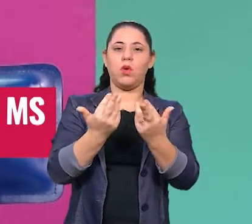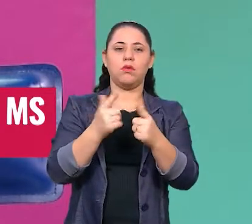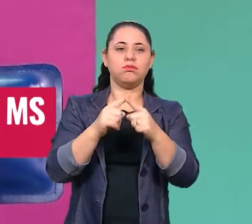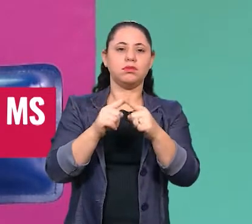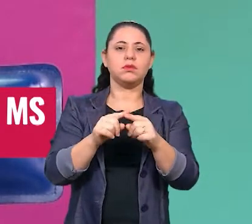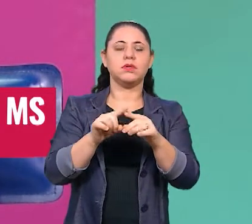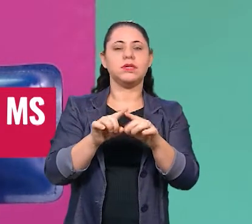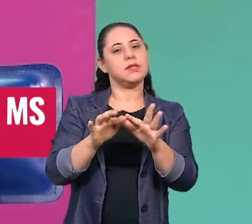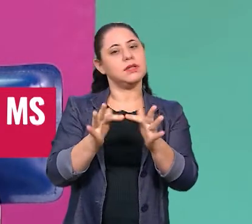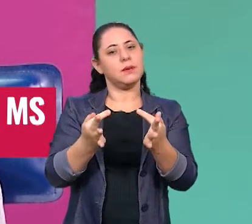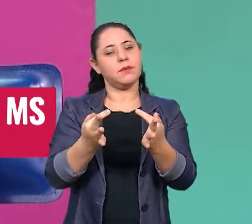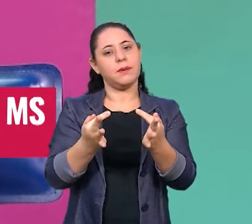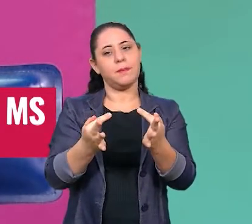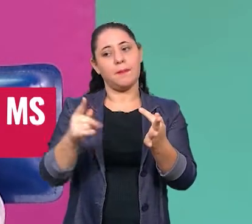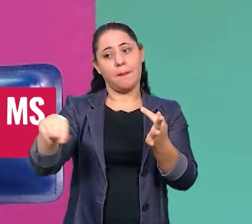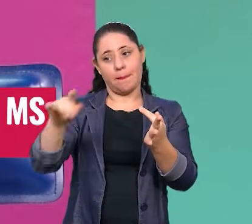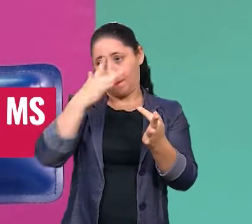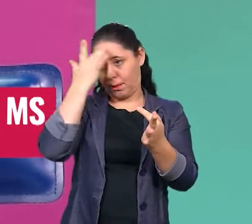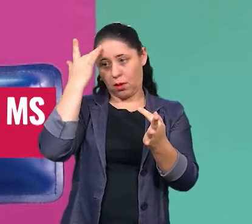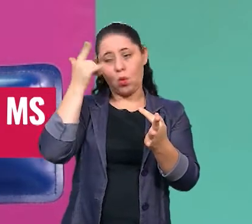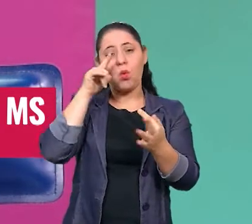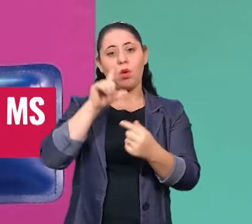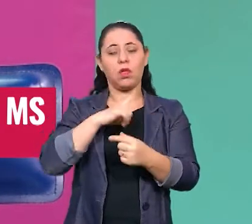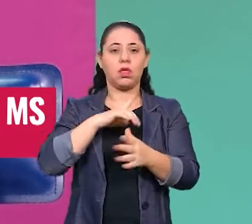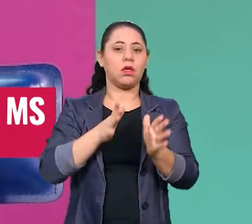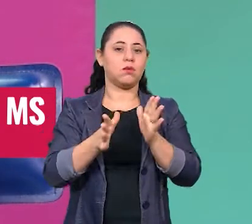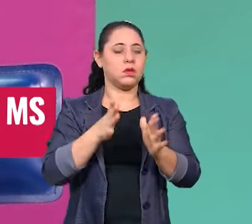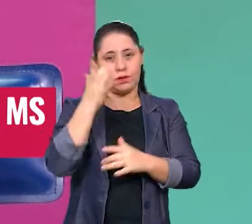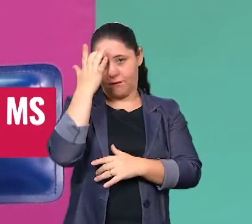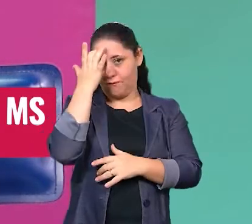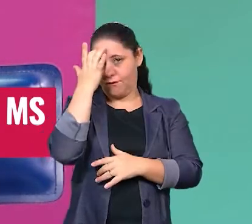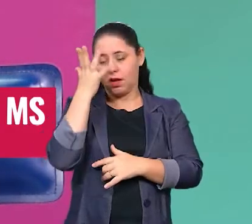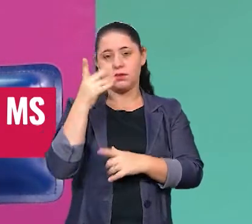o artista, a pessoa, ela consegue ter um acesso mais fácil, sem